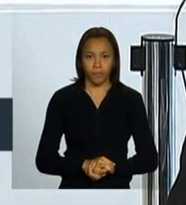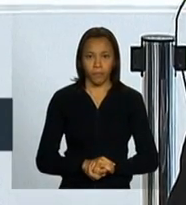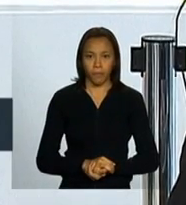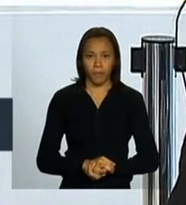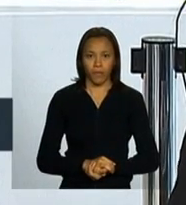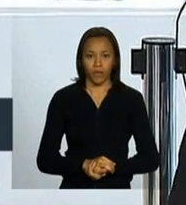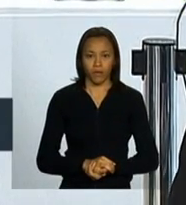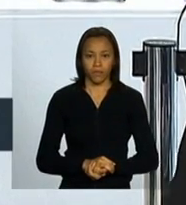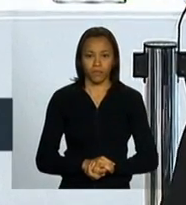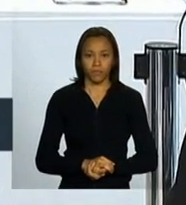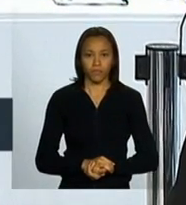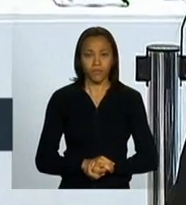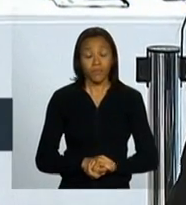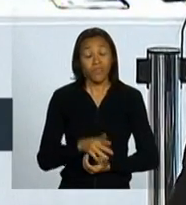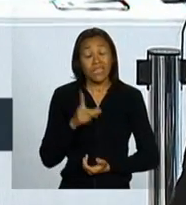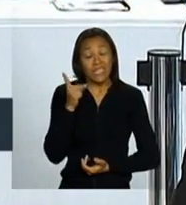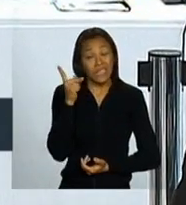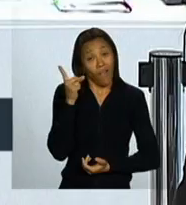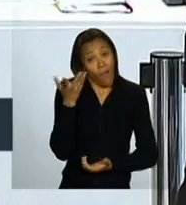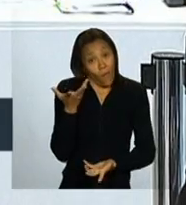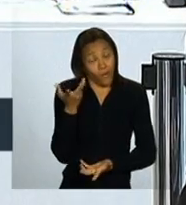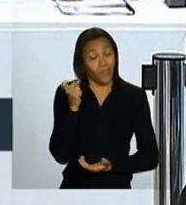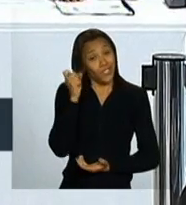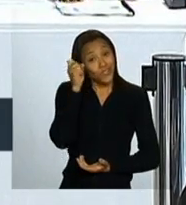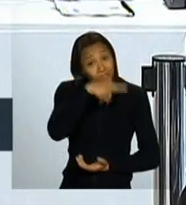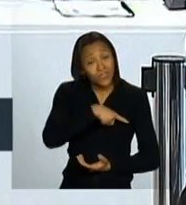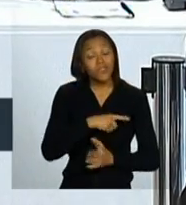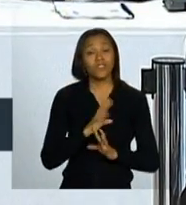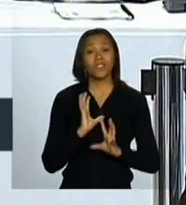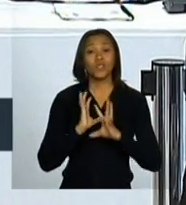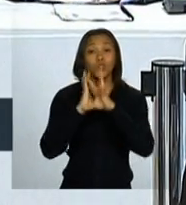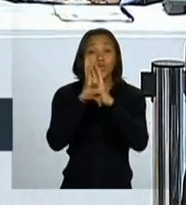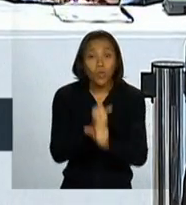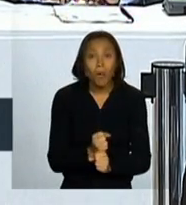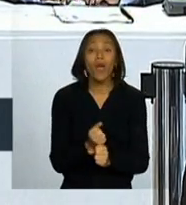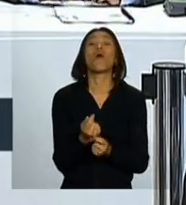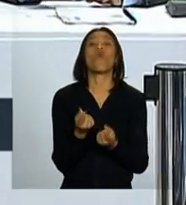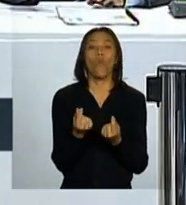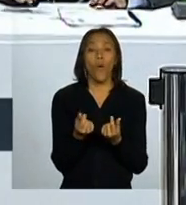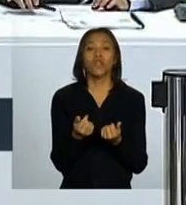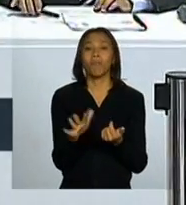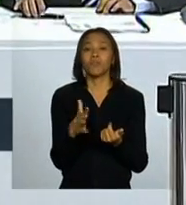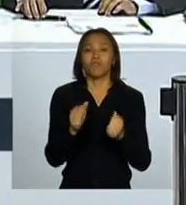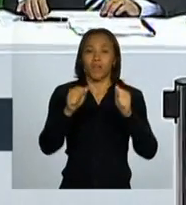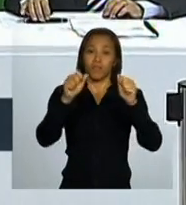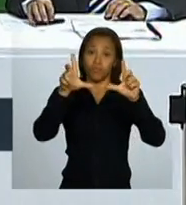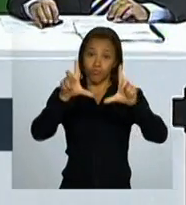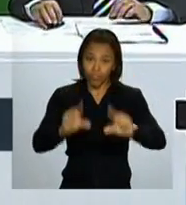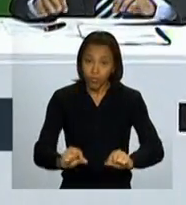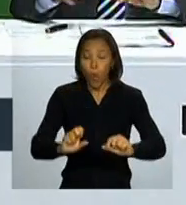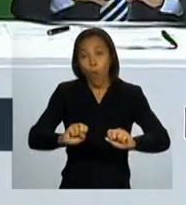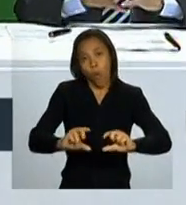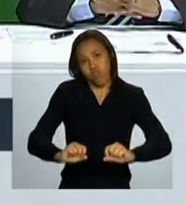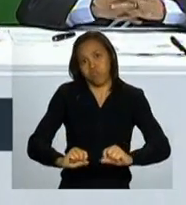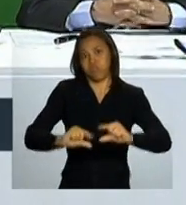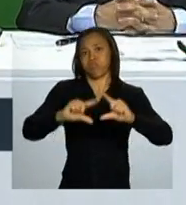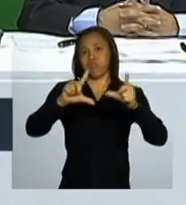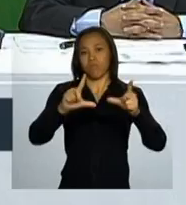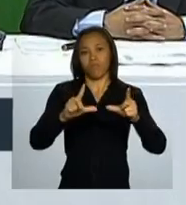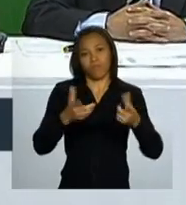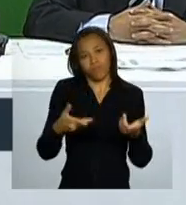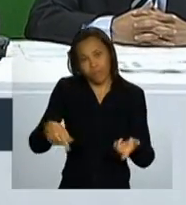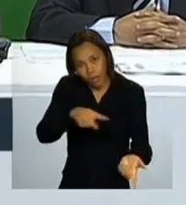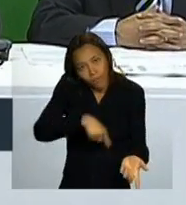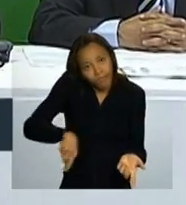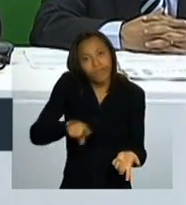Olha, é muito difícil você calcular quanto vai diminuir ou vai aumentar esses procedimentos, né,